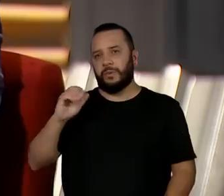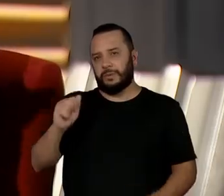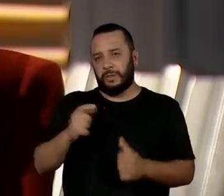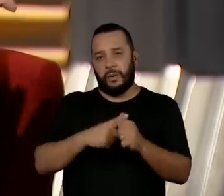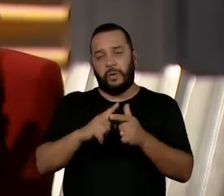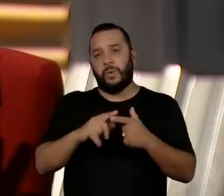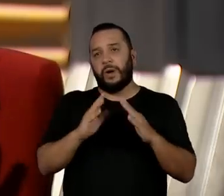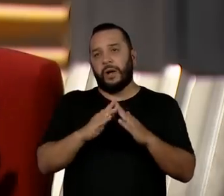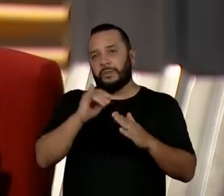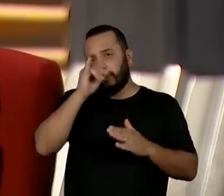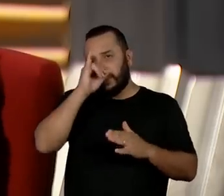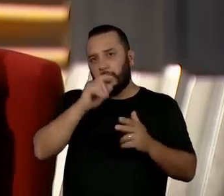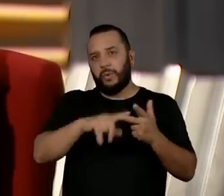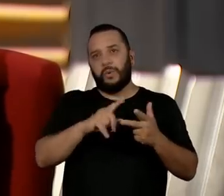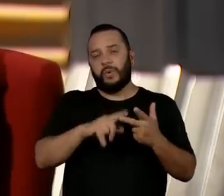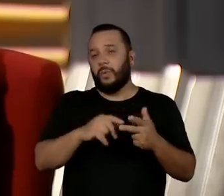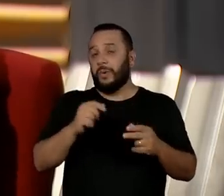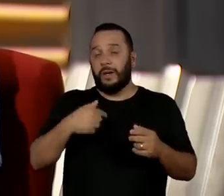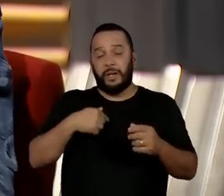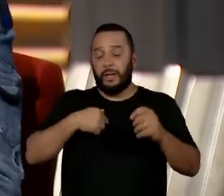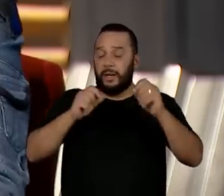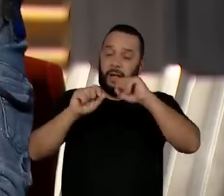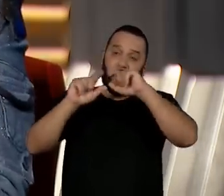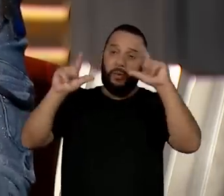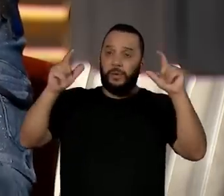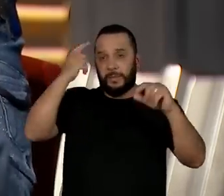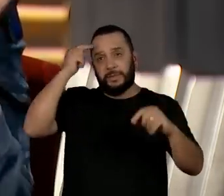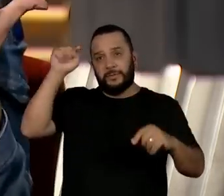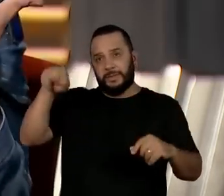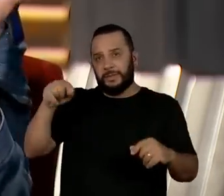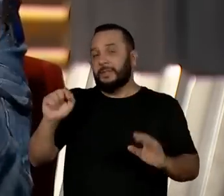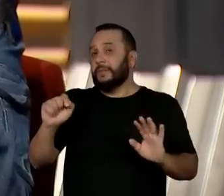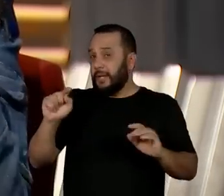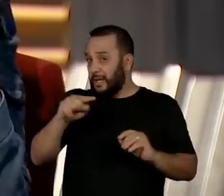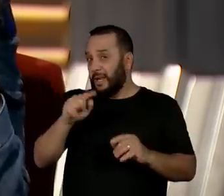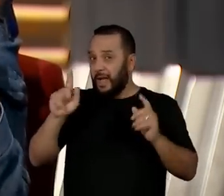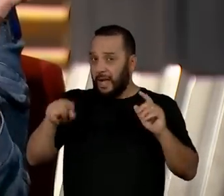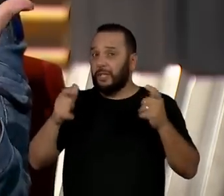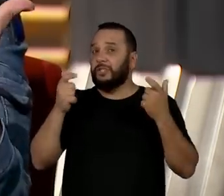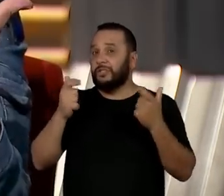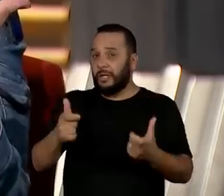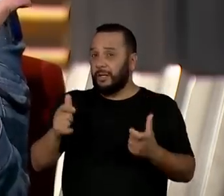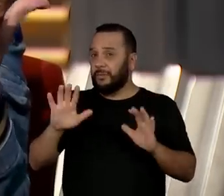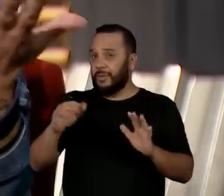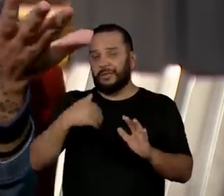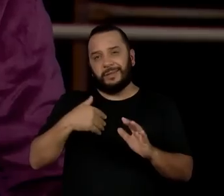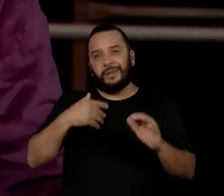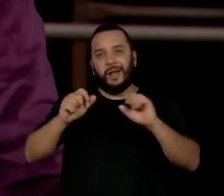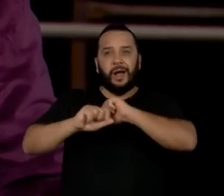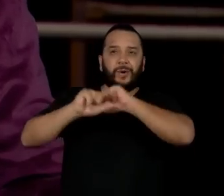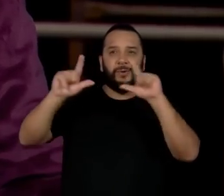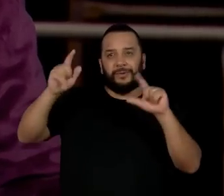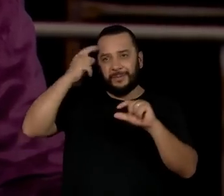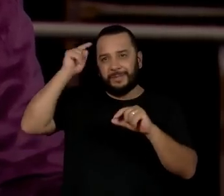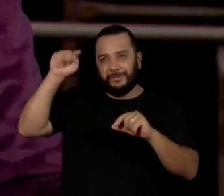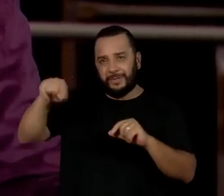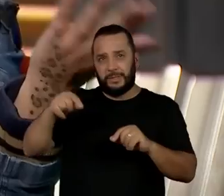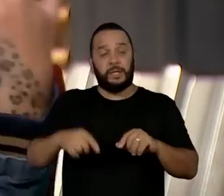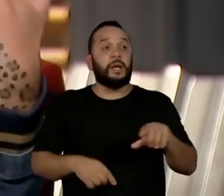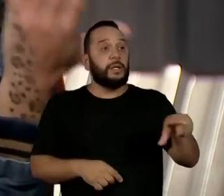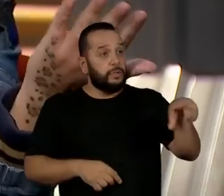acorda pensando em você então Mesmo ele sendo chato chato pensou em você acordou Você